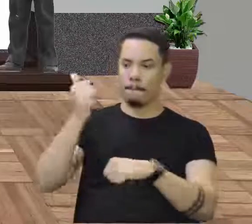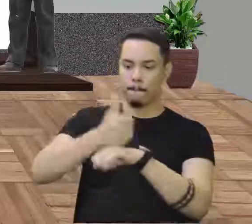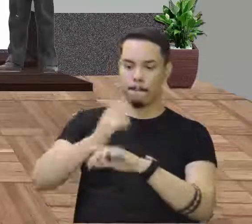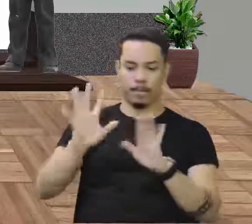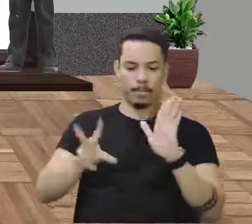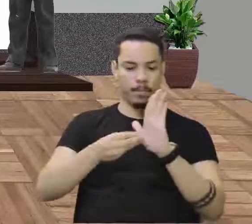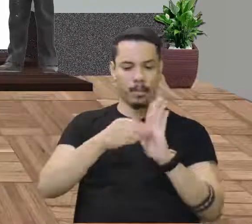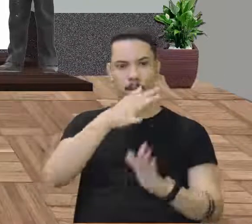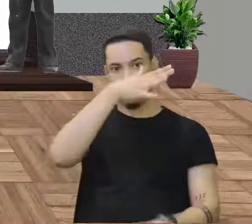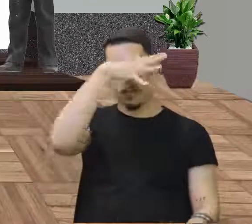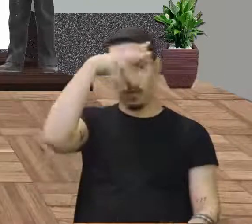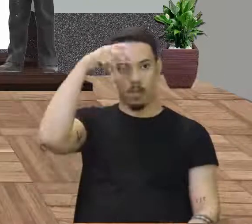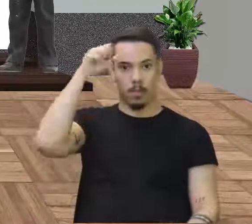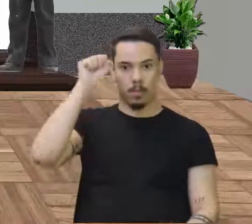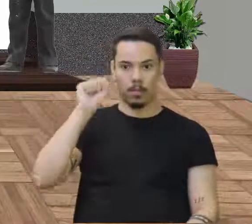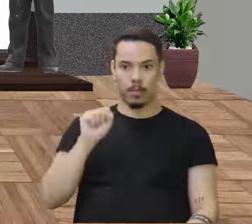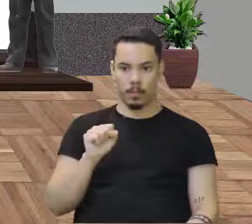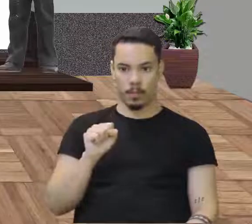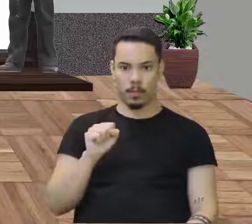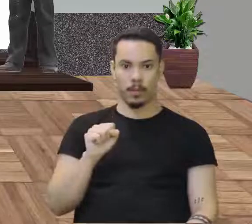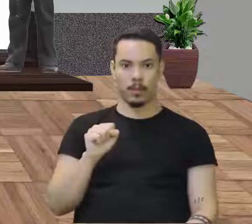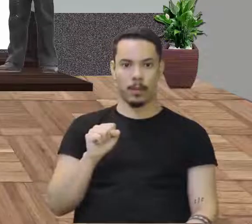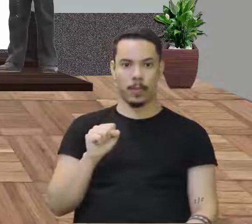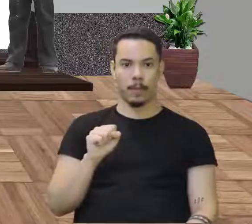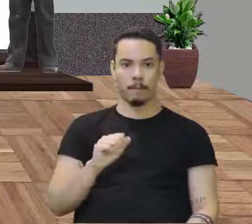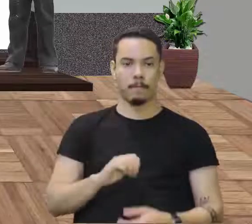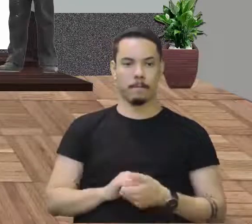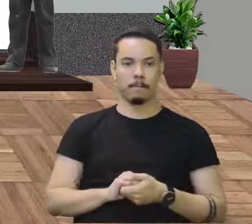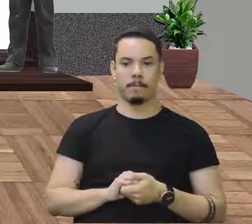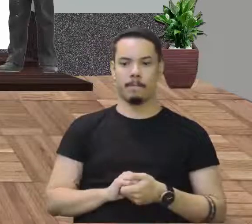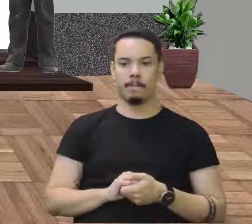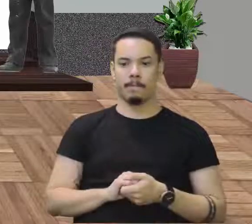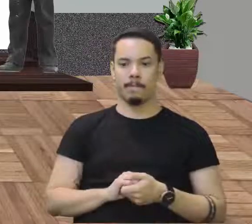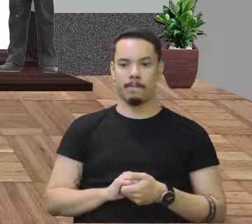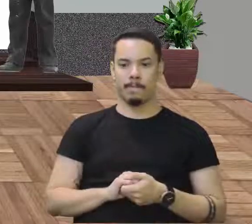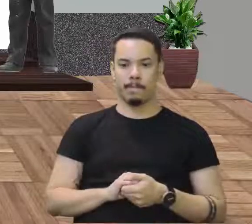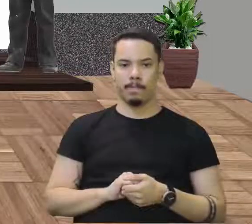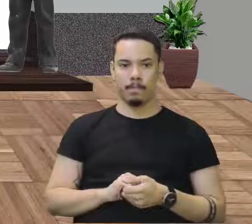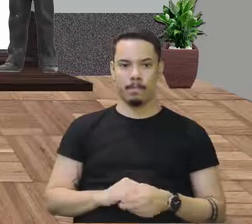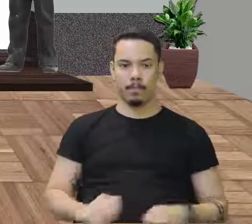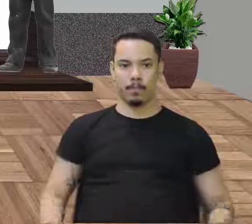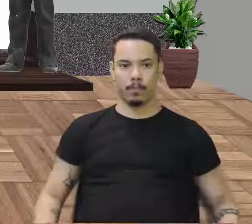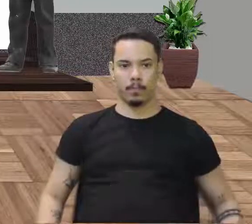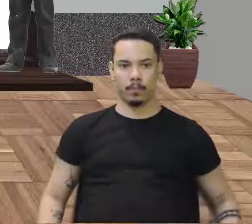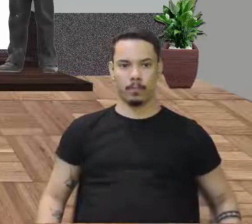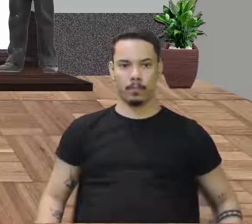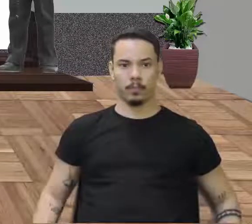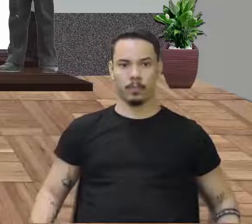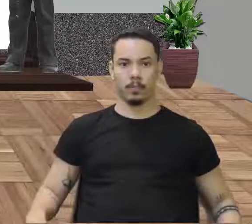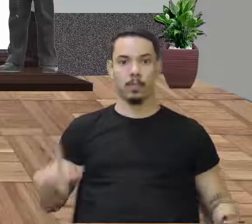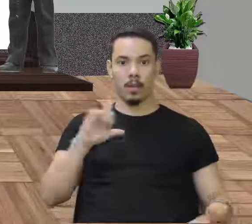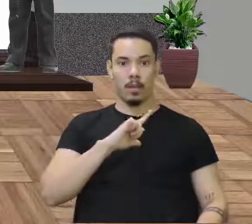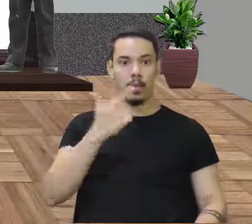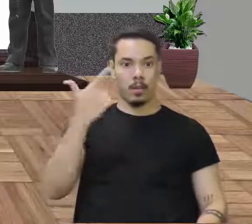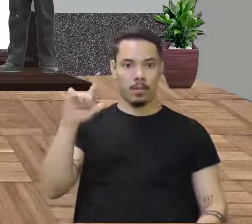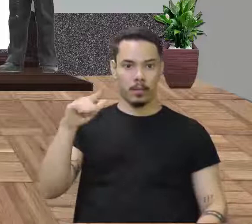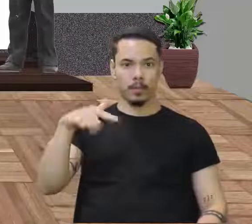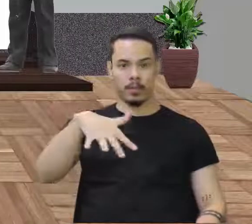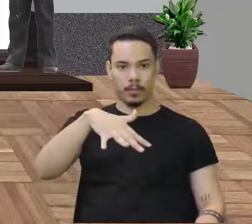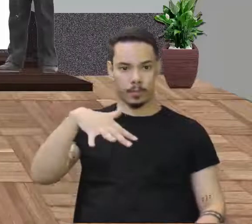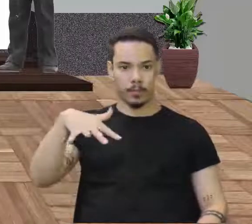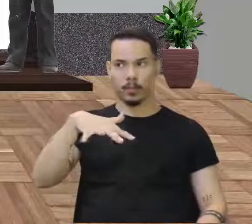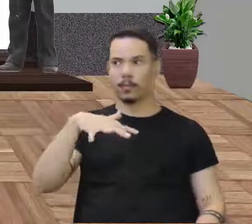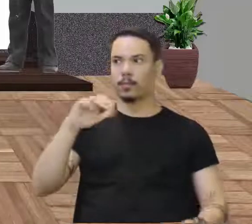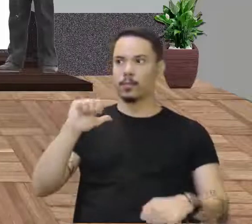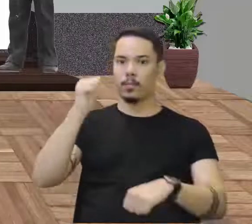ali no Mato Grosso do Sul. Ok? Então, tirou ele. Aí tem um outro território federal, que é